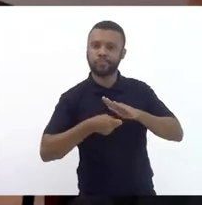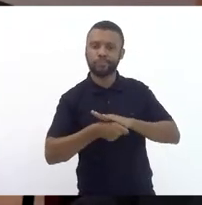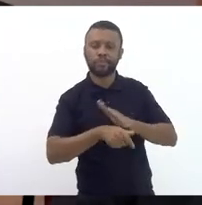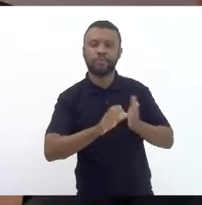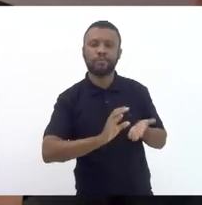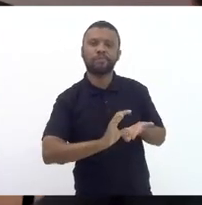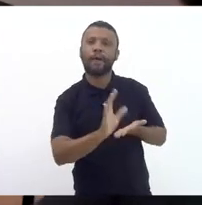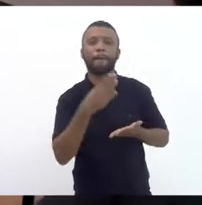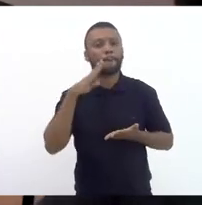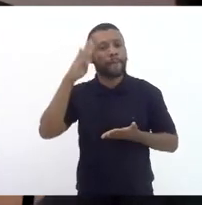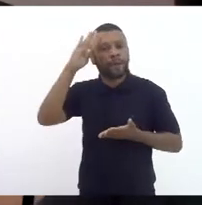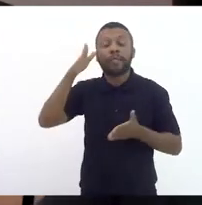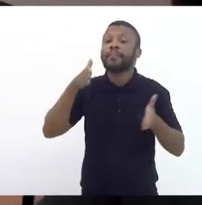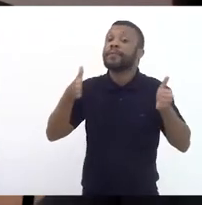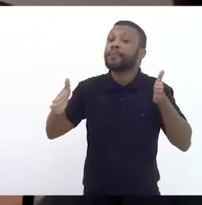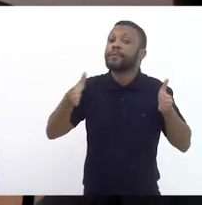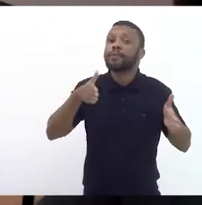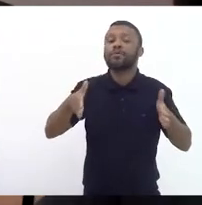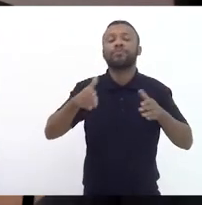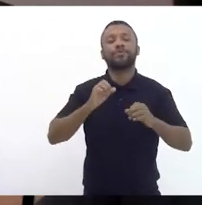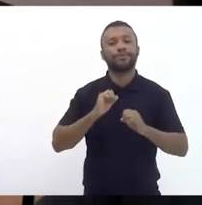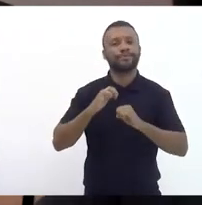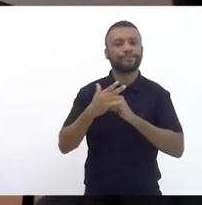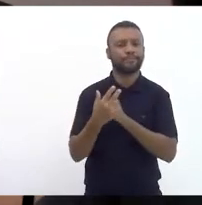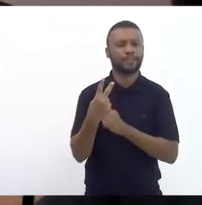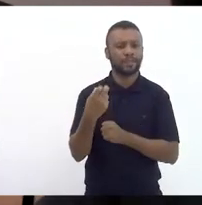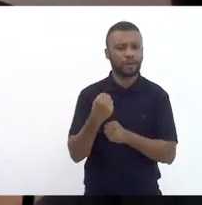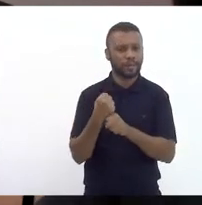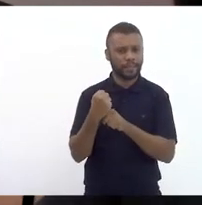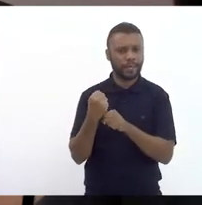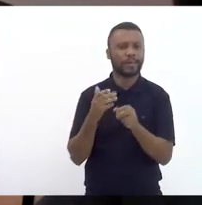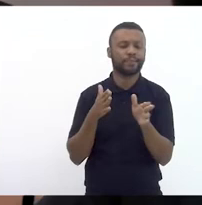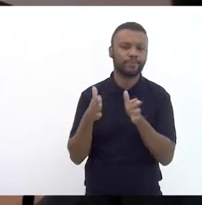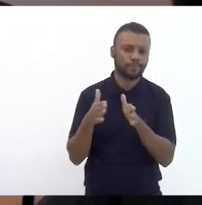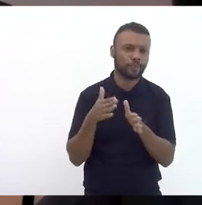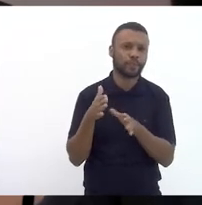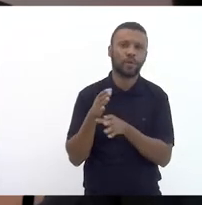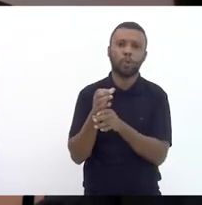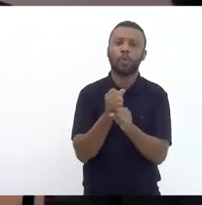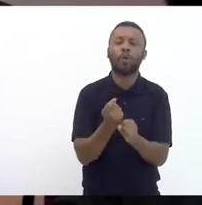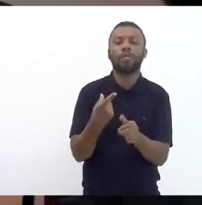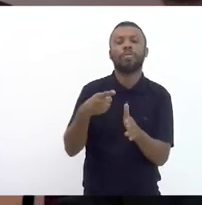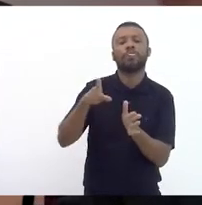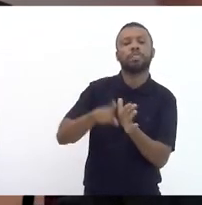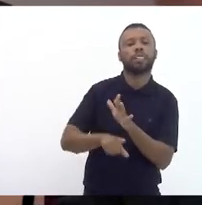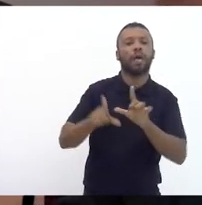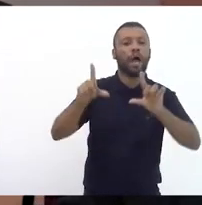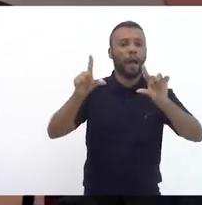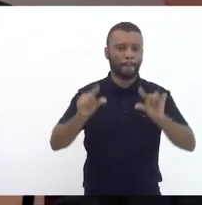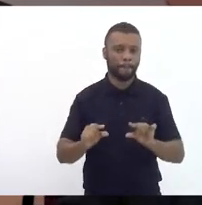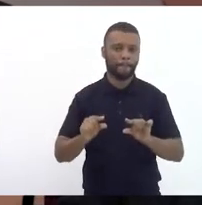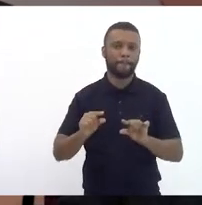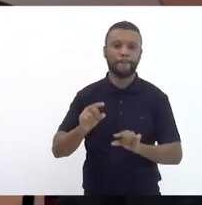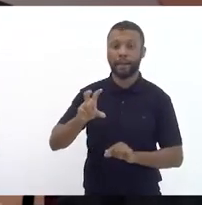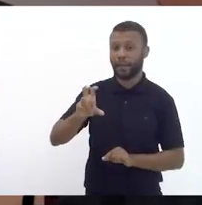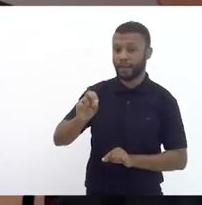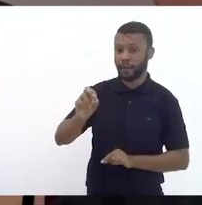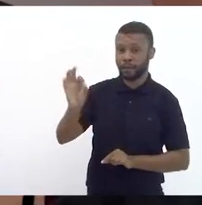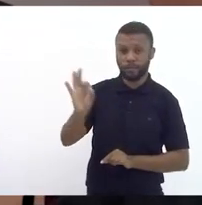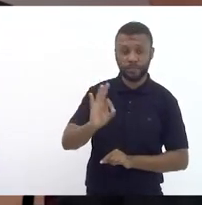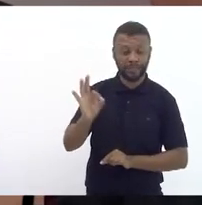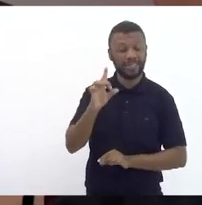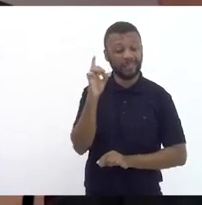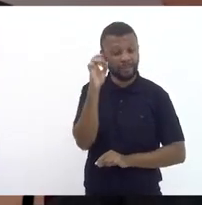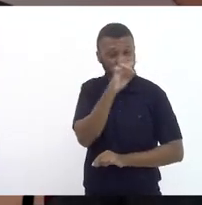principalmente nesse período agora de pandemia, desses últimos dois anos, a receita caiu a metade. Então, a dificuldade para manter a operação